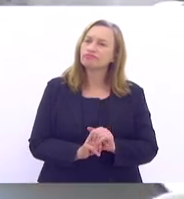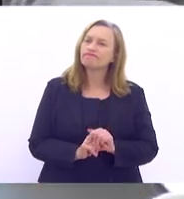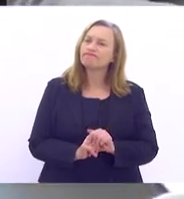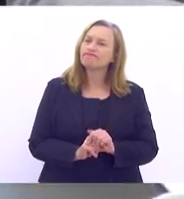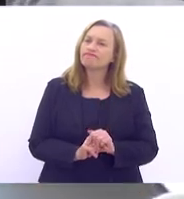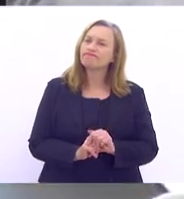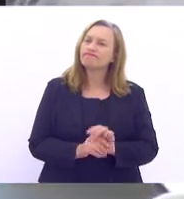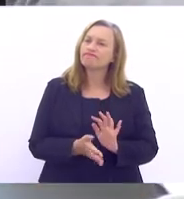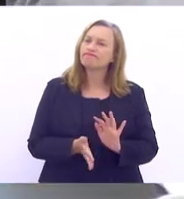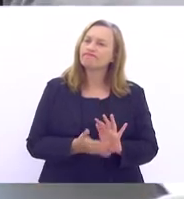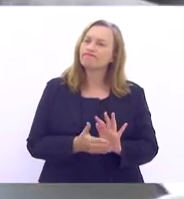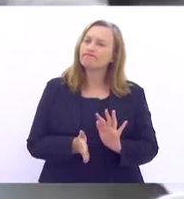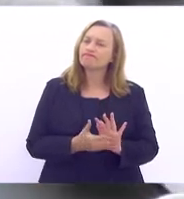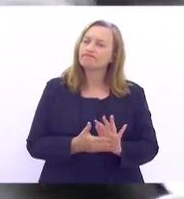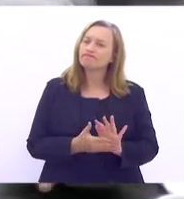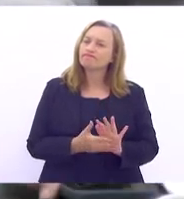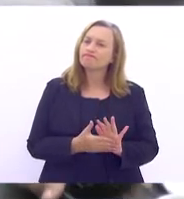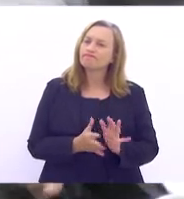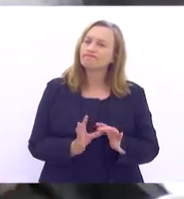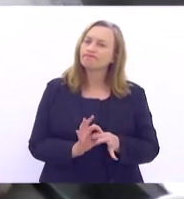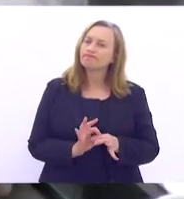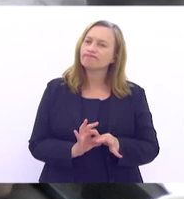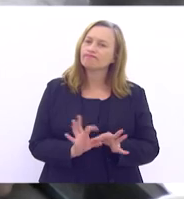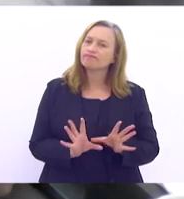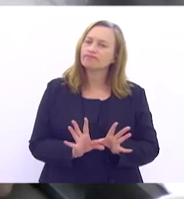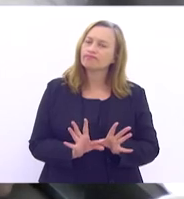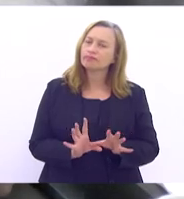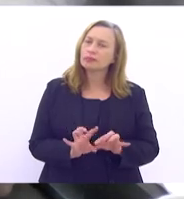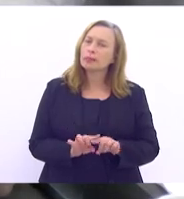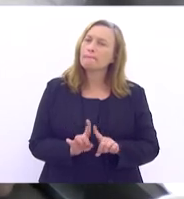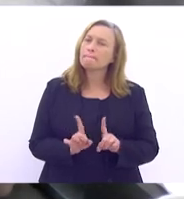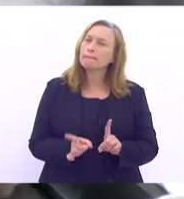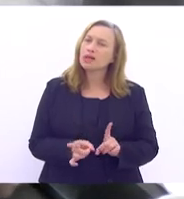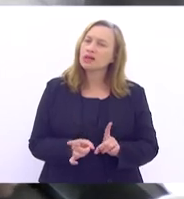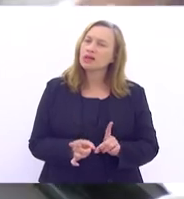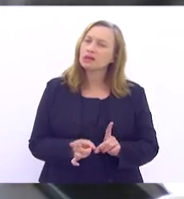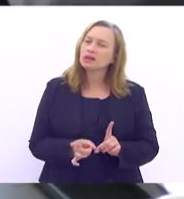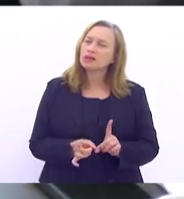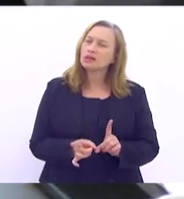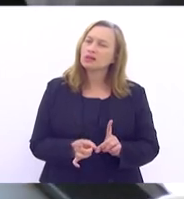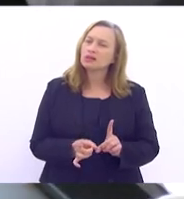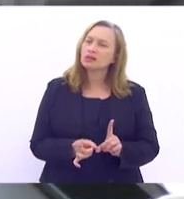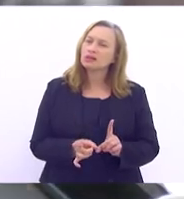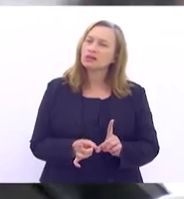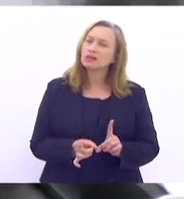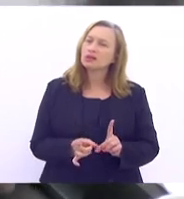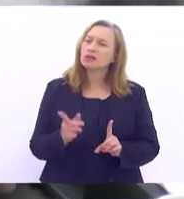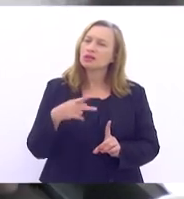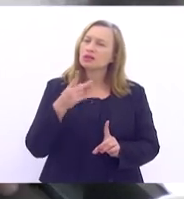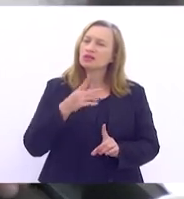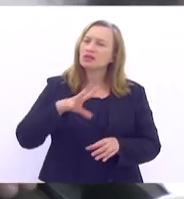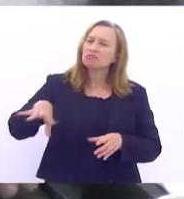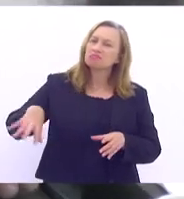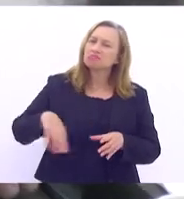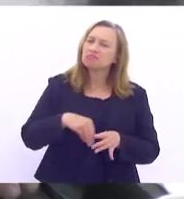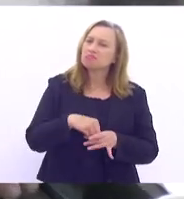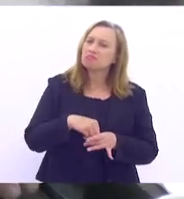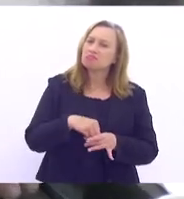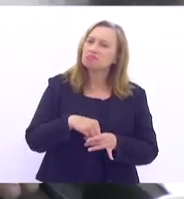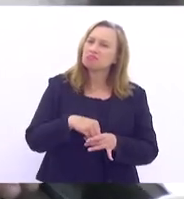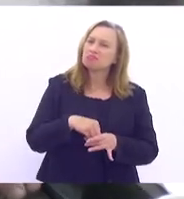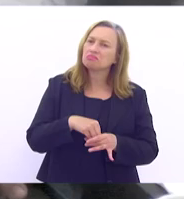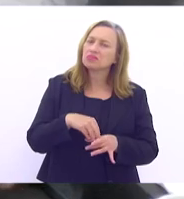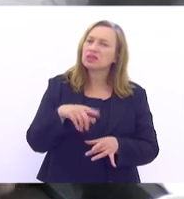ele se propõe como autorizativo, né, mas ele dispõe a respeito da implementação